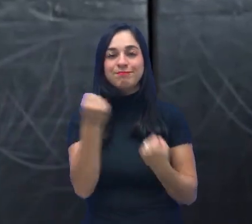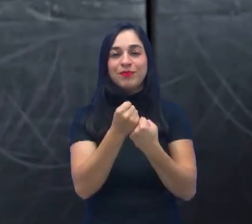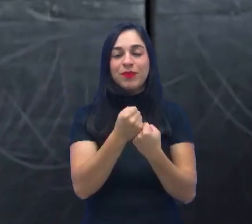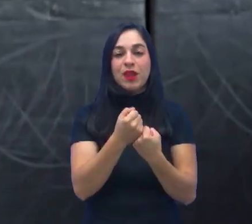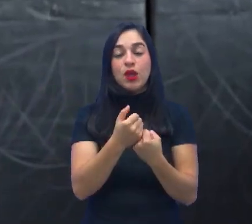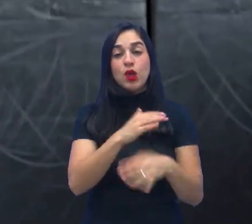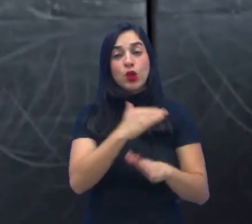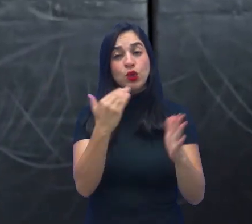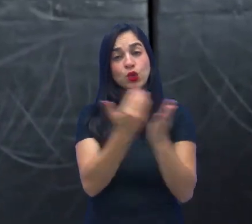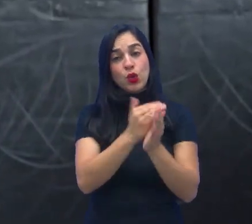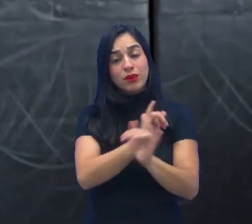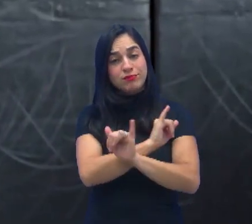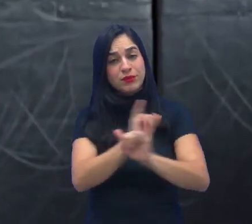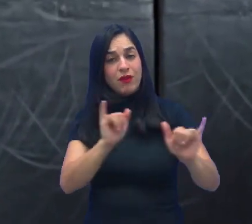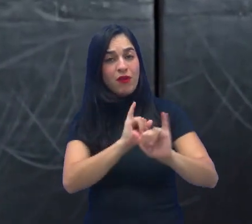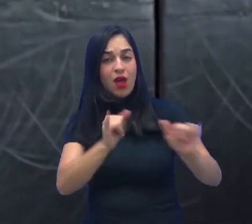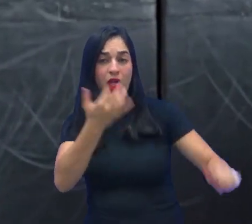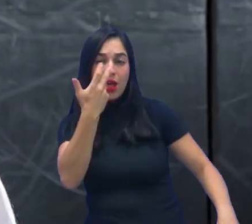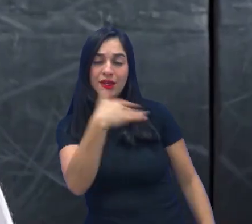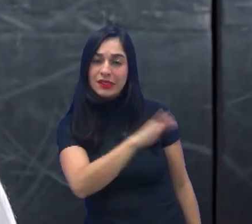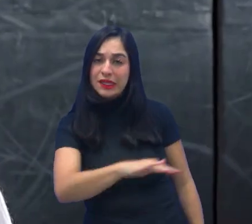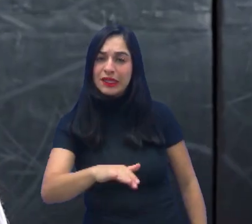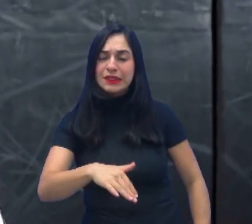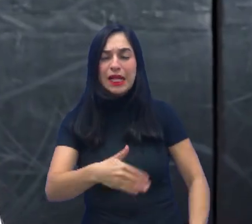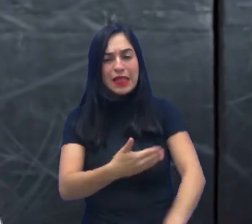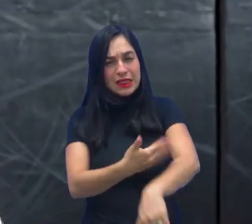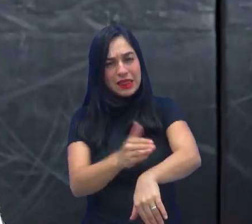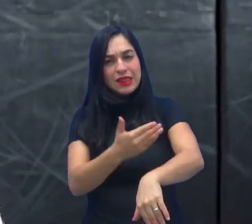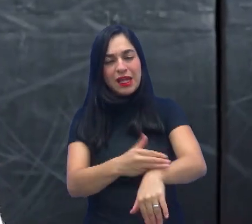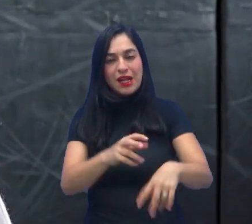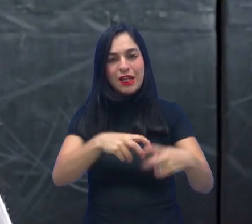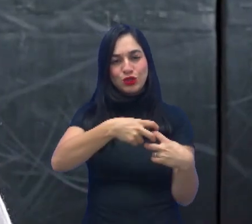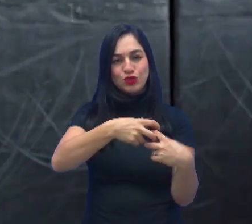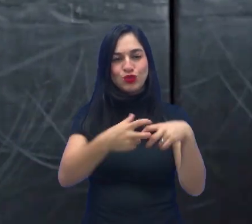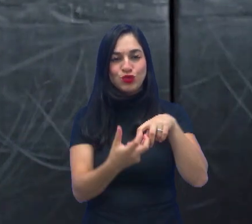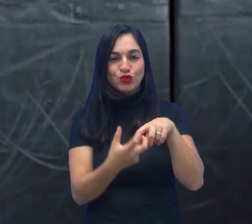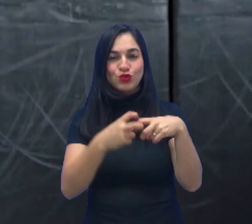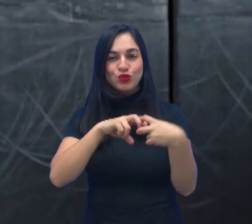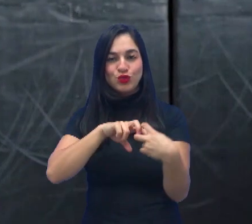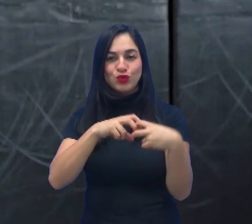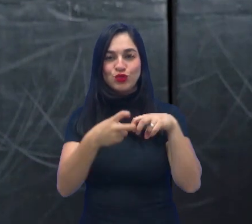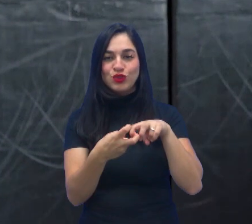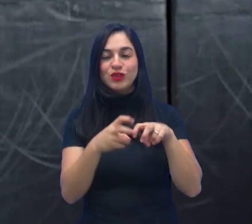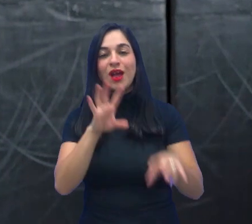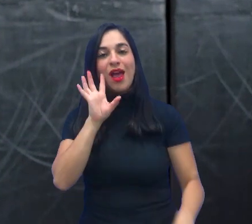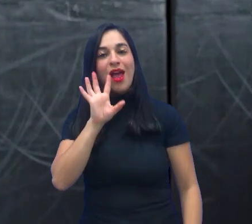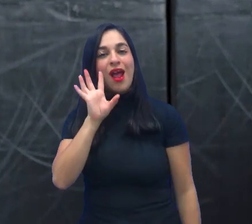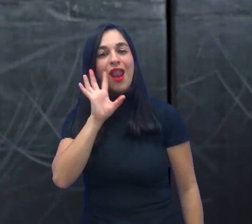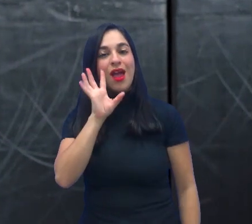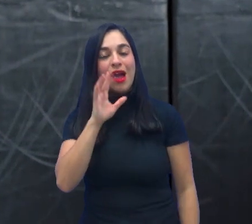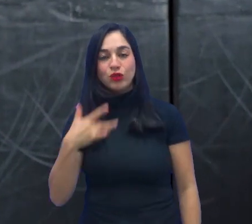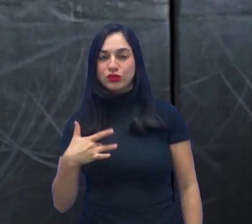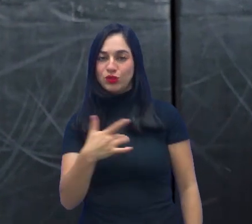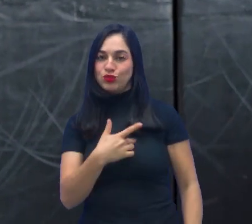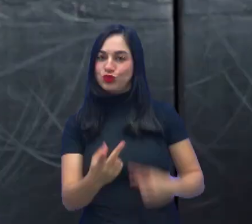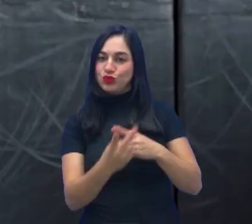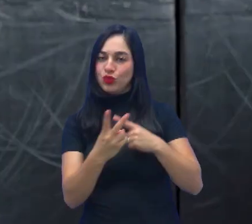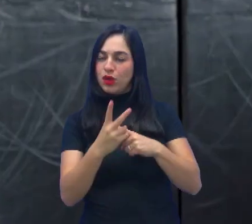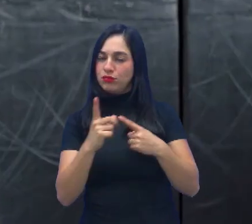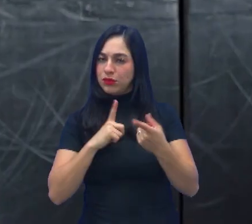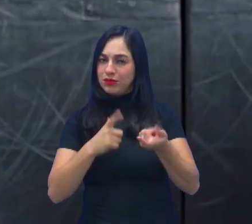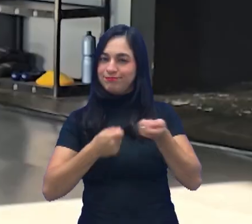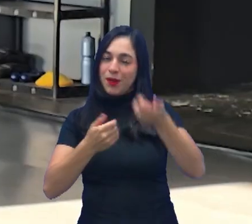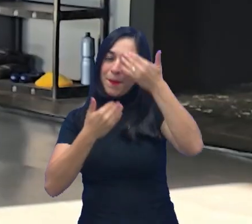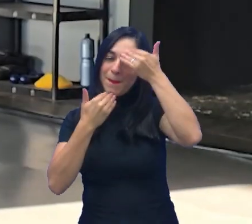as crianças para treinar o jiu-jitsu, porque é um esporte muito legal para vocês, para cuidar da sua saúde e para você ter disciplina.